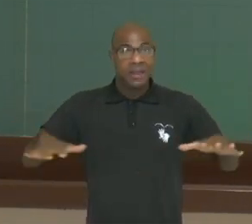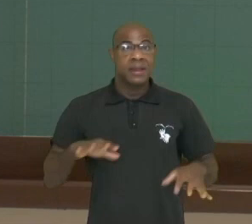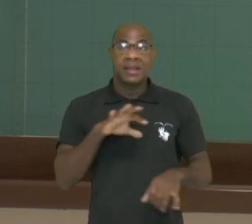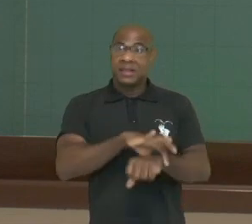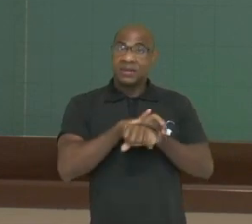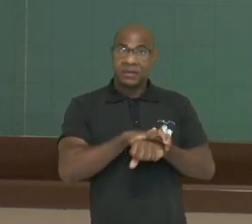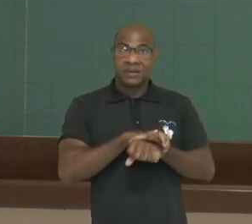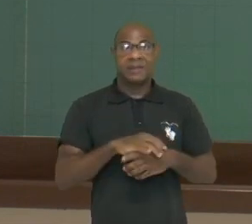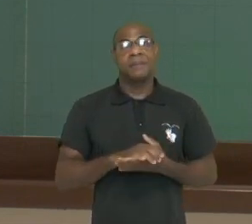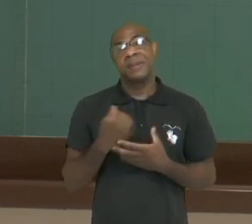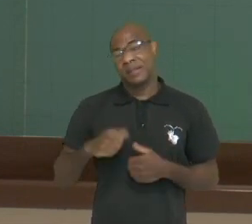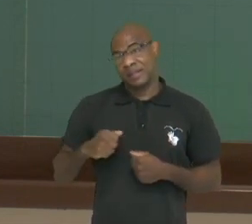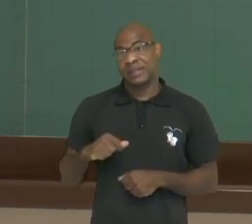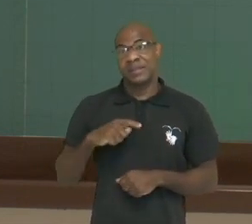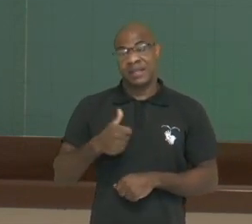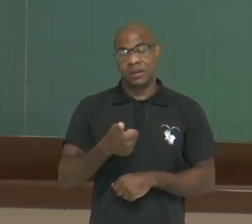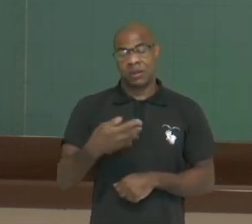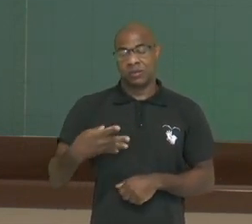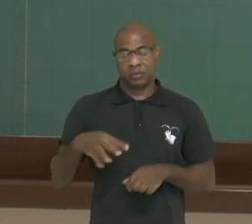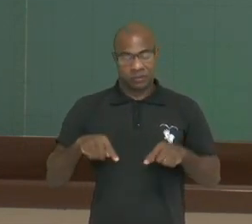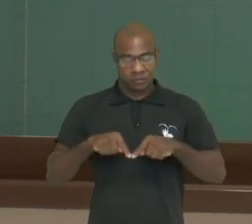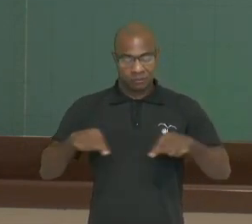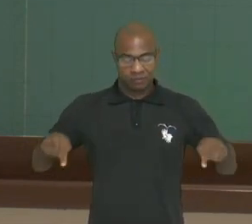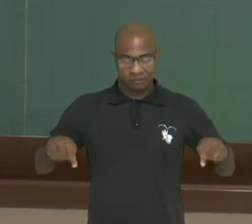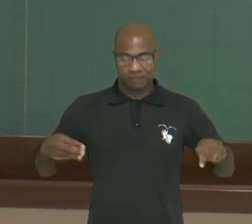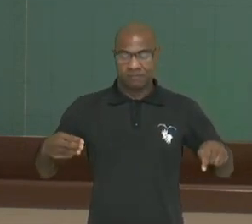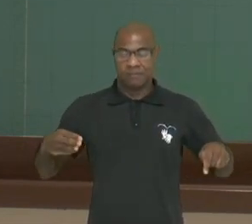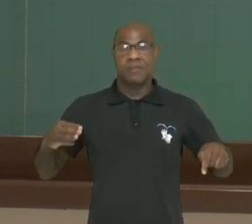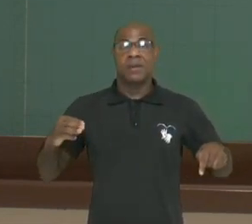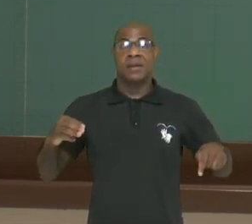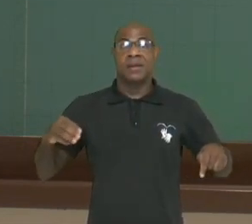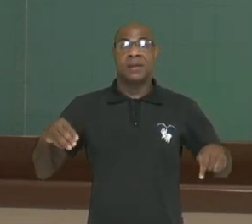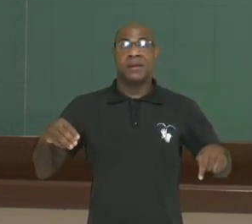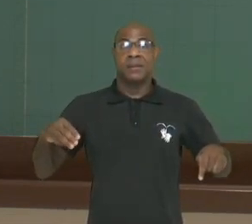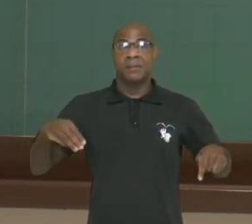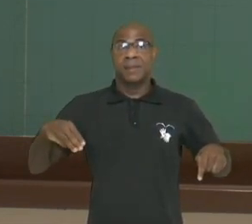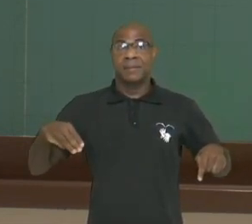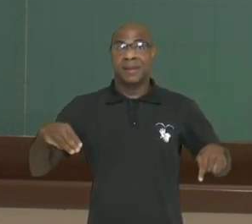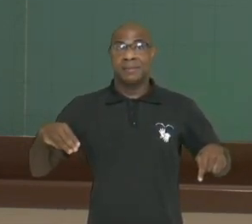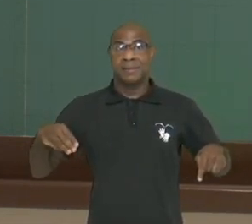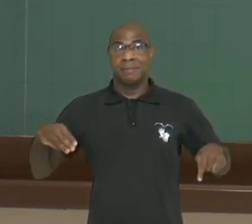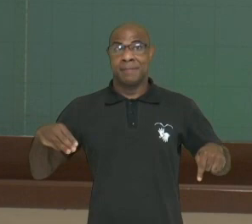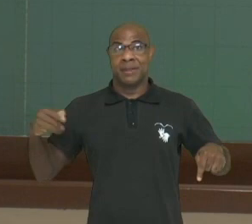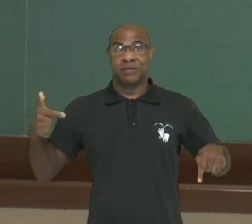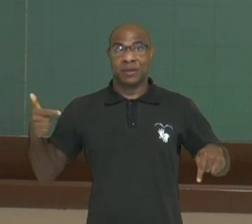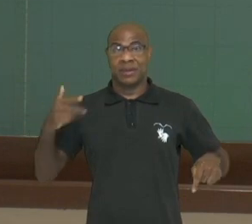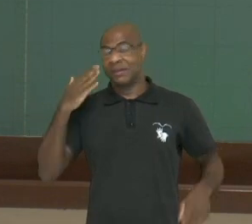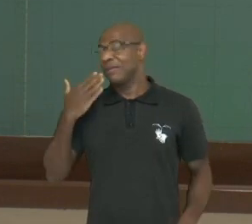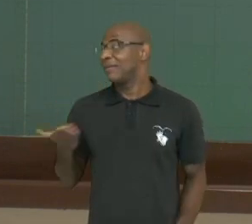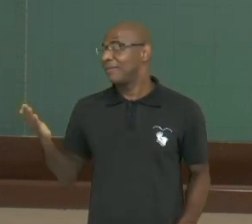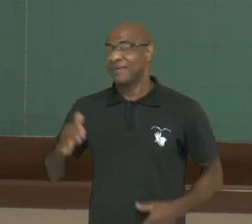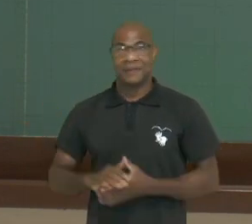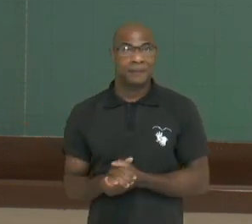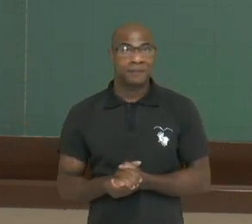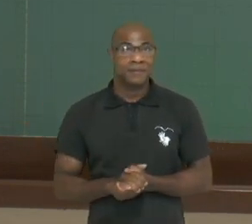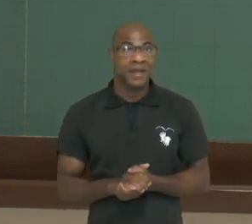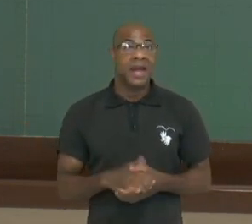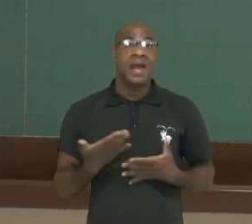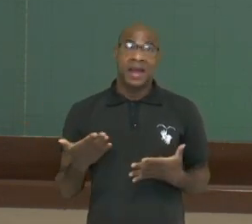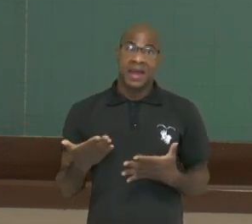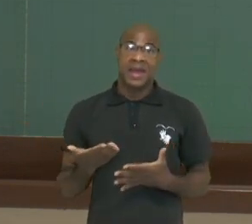deve ter 14 metros, certo? Quadrados, né? No seu total. Então, a gente já sabe que esse é o princípio